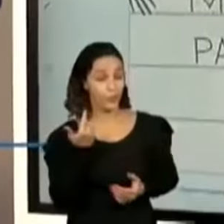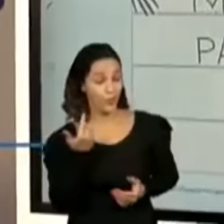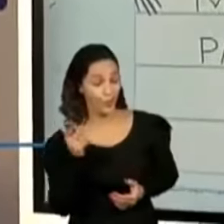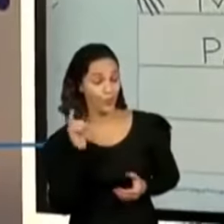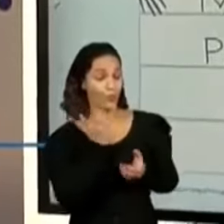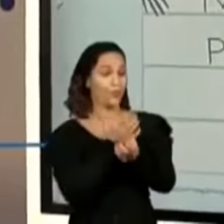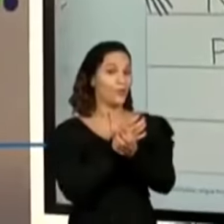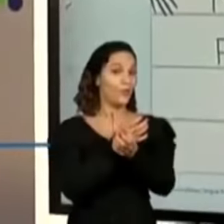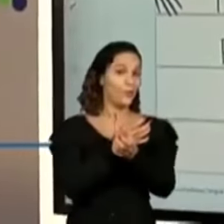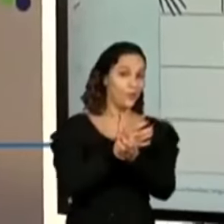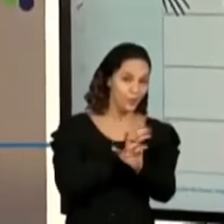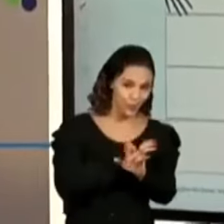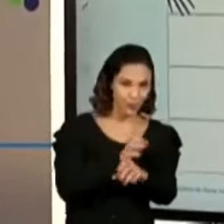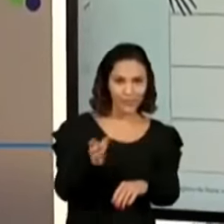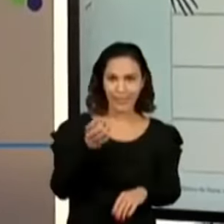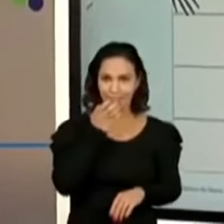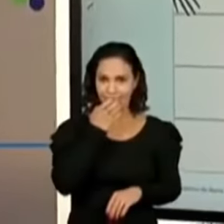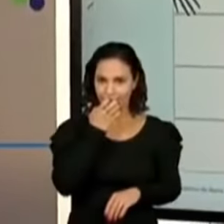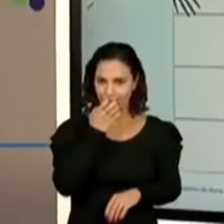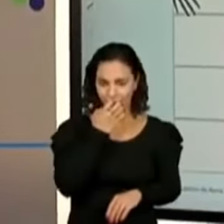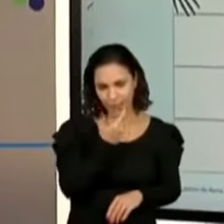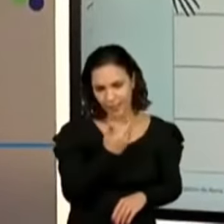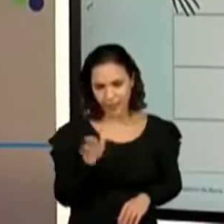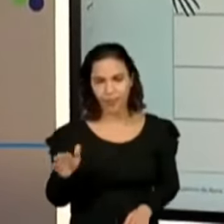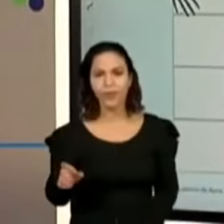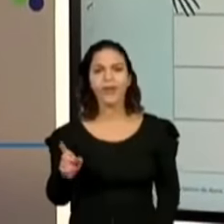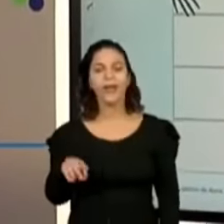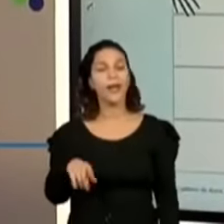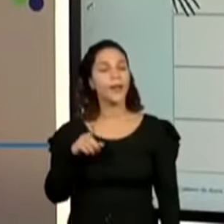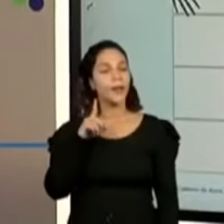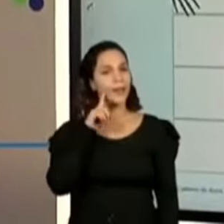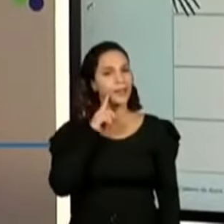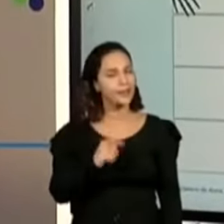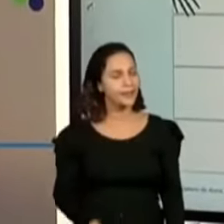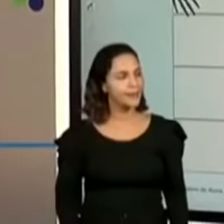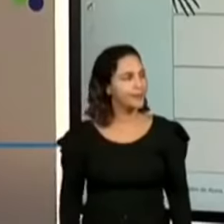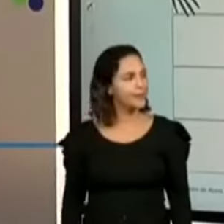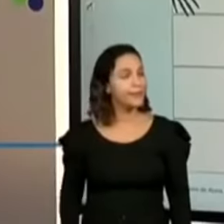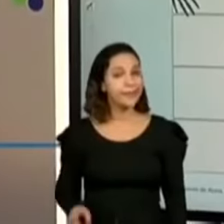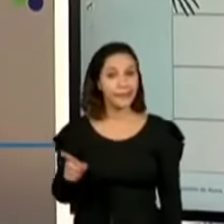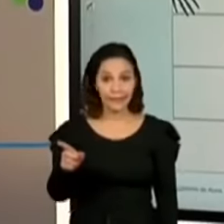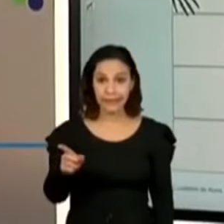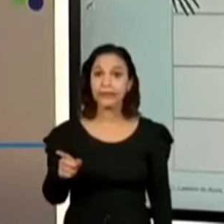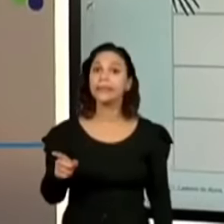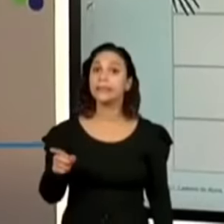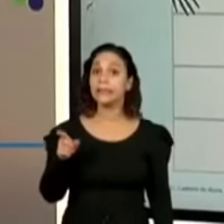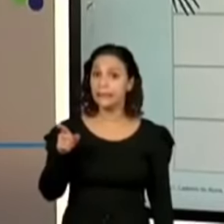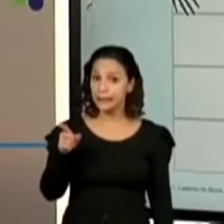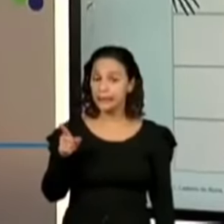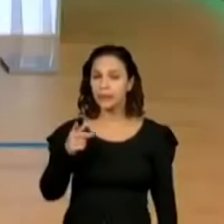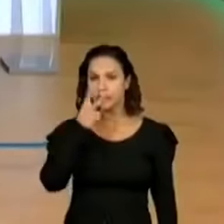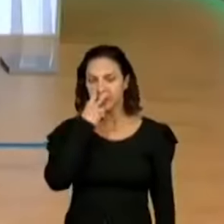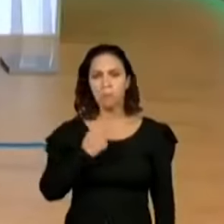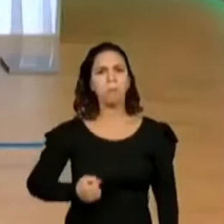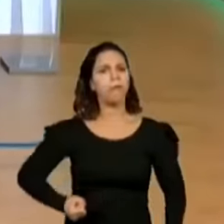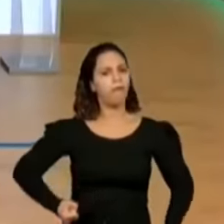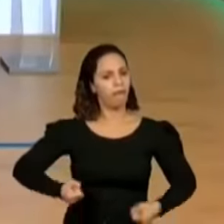osso que foi levado... Foi o ílio, e olha, esse cachorro devia ser forte, esse vira-lata, porque